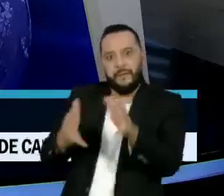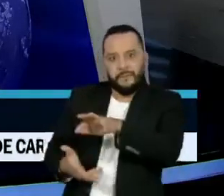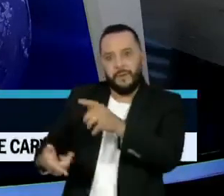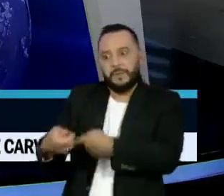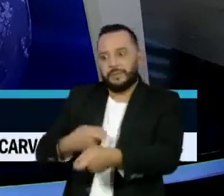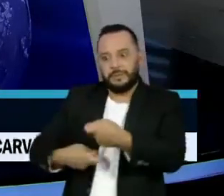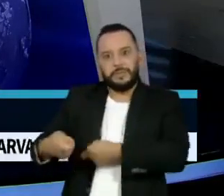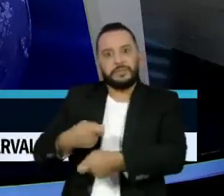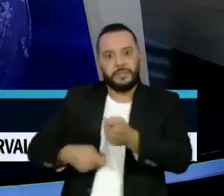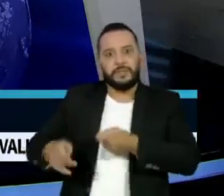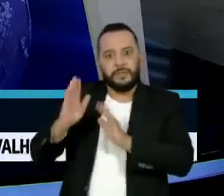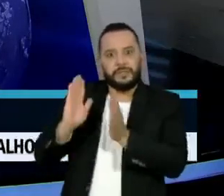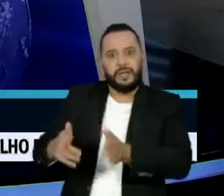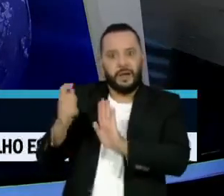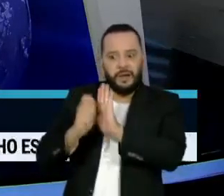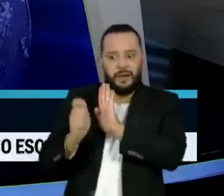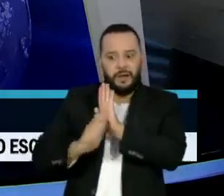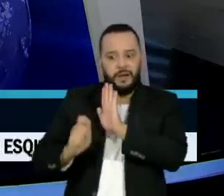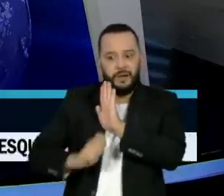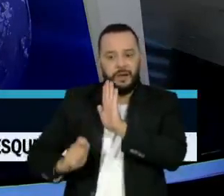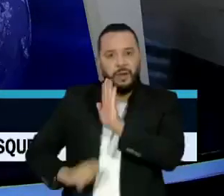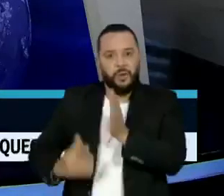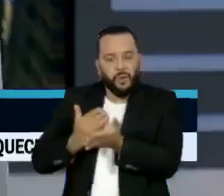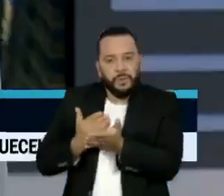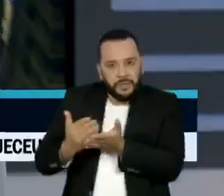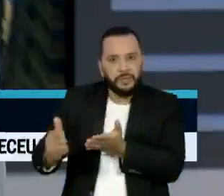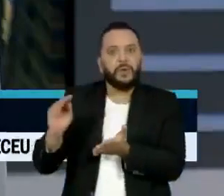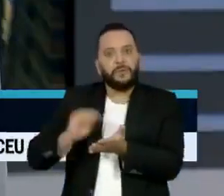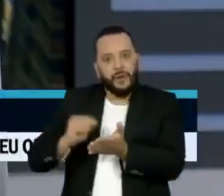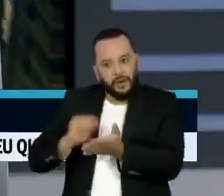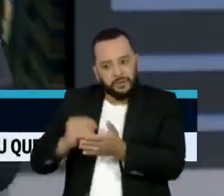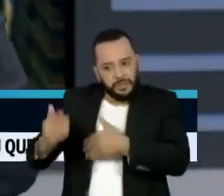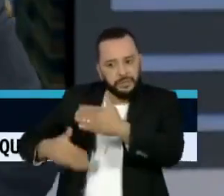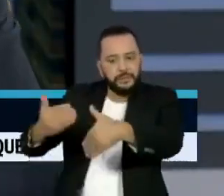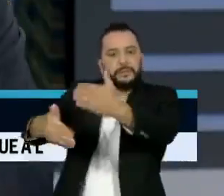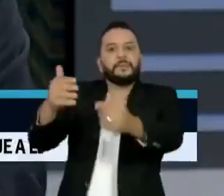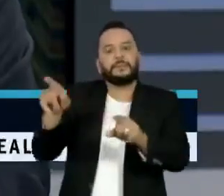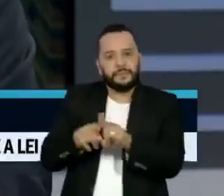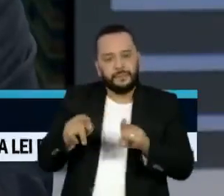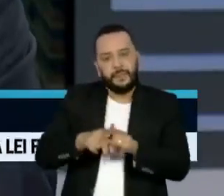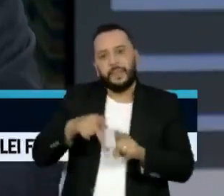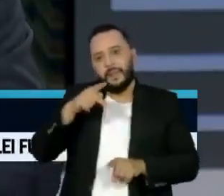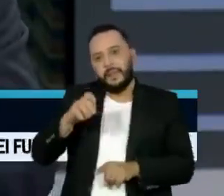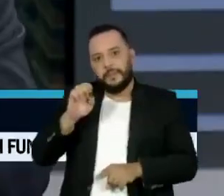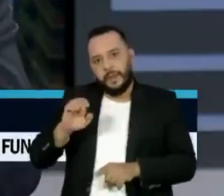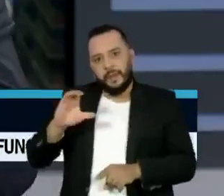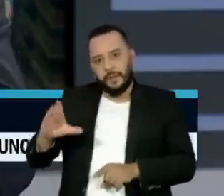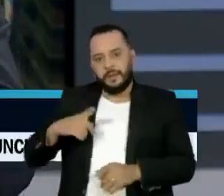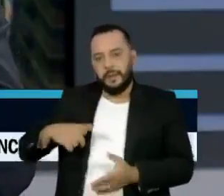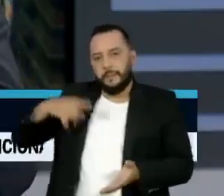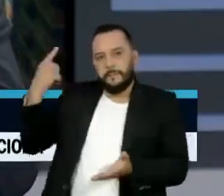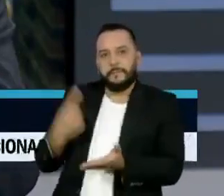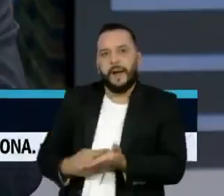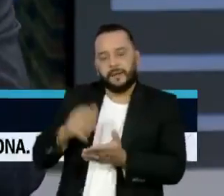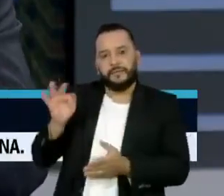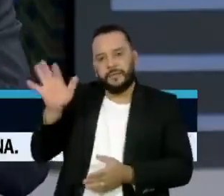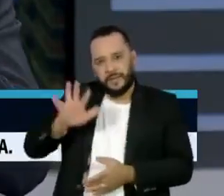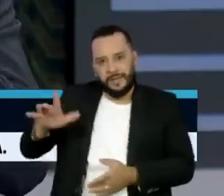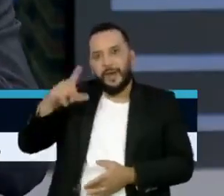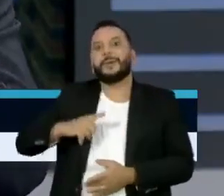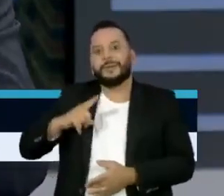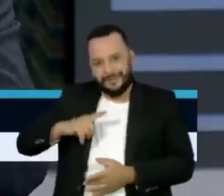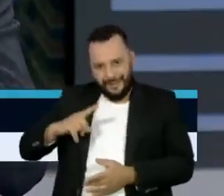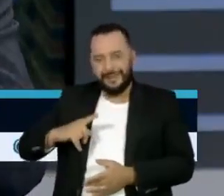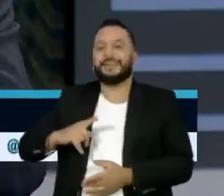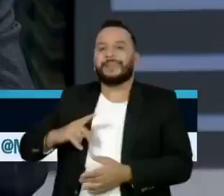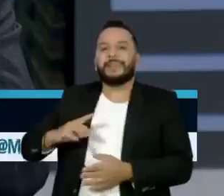uma introdução, é preciso realmente aprofundá-la, e tem a PEC do Pacto Federativo. As medidas estão aí, é